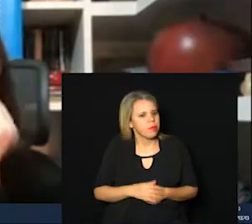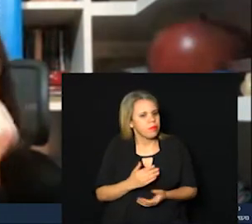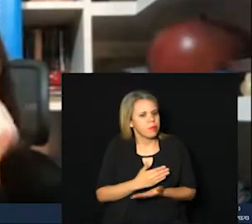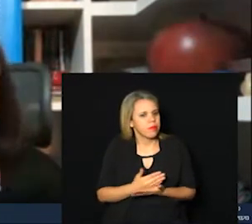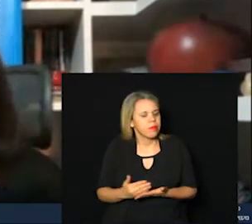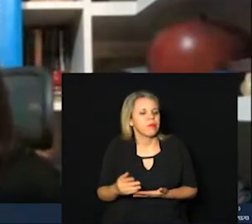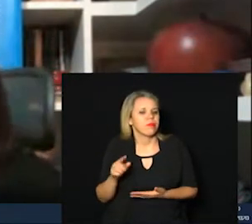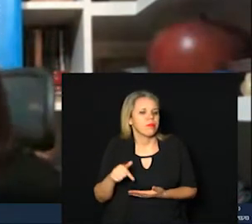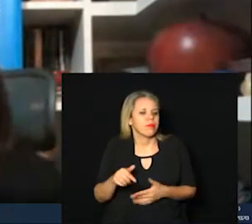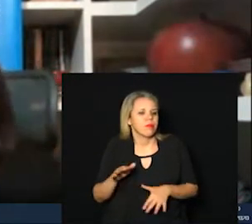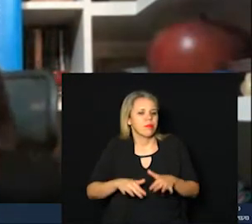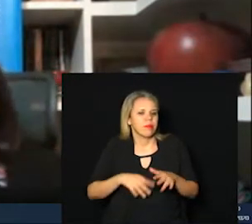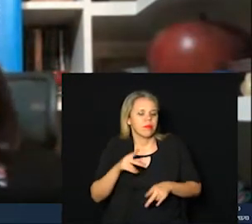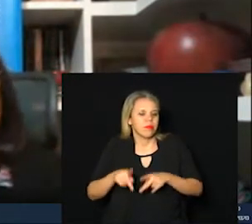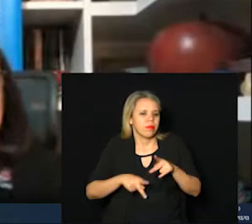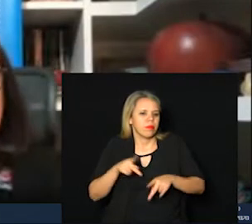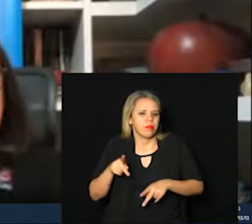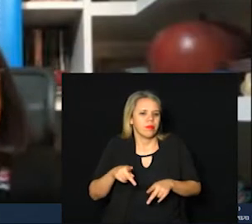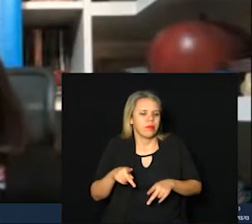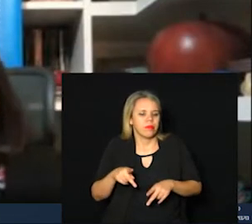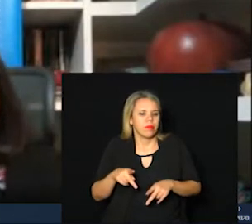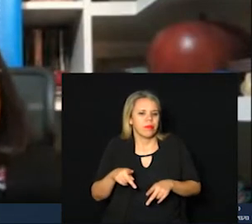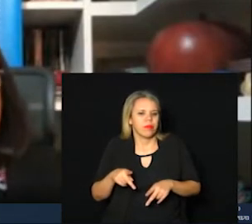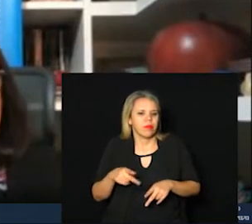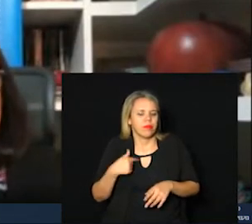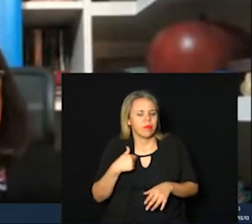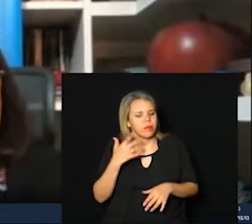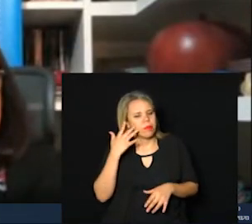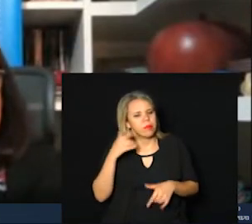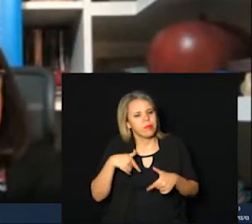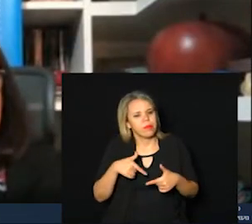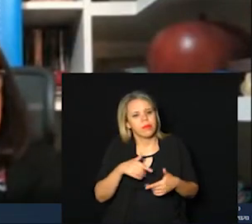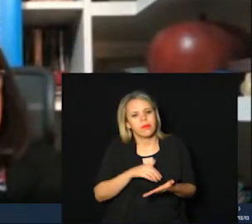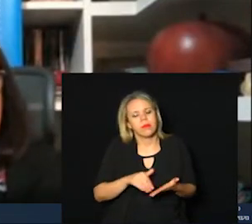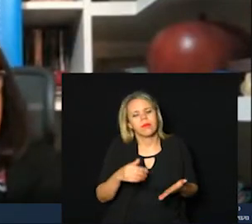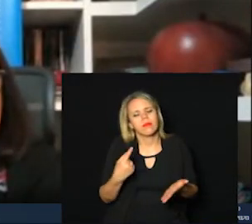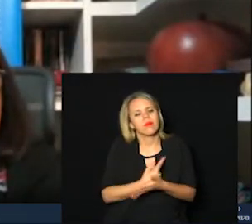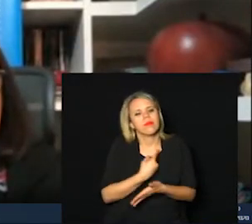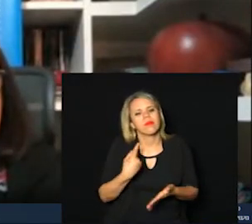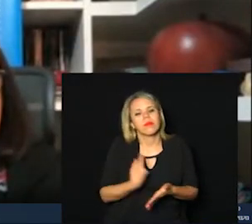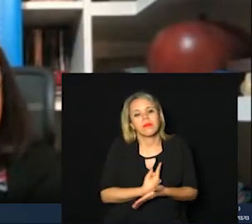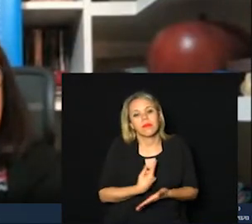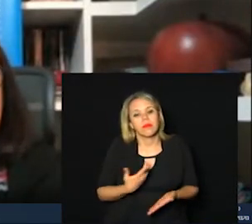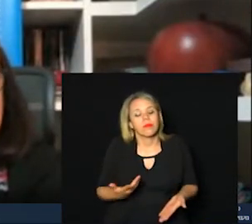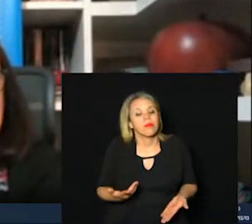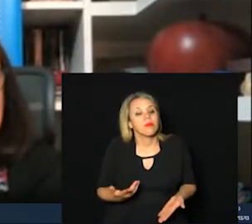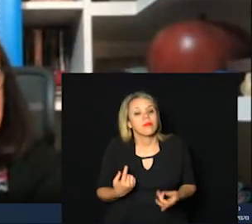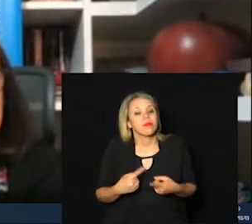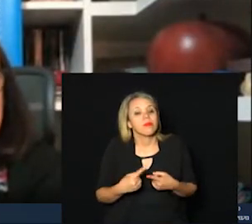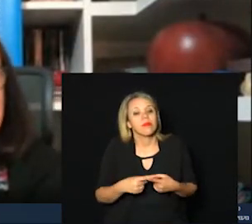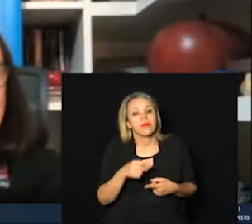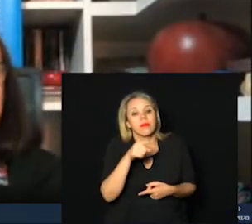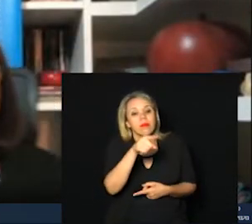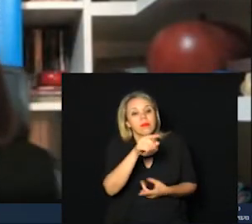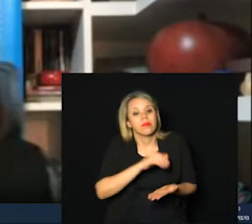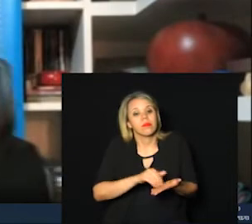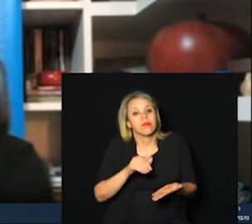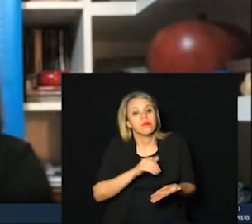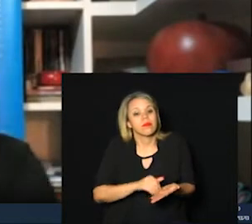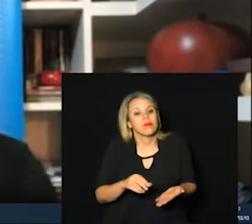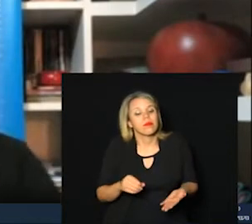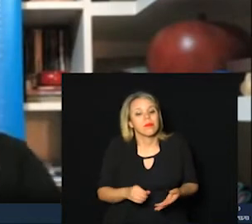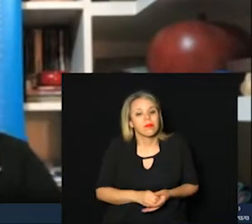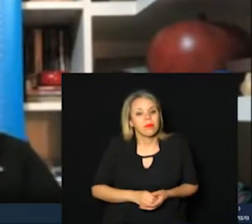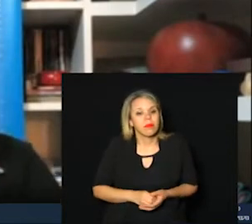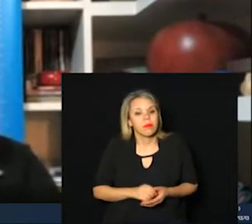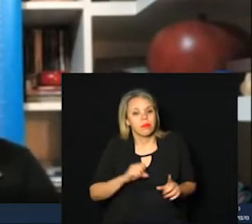aí, porque muitas vezes as pessoas, do lugar que eu me encontro, as pessoas perguntam, né, mas por que numa secretaria, né,